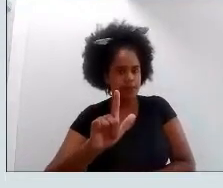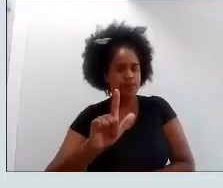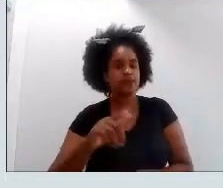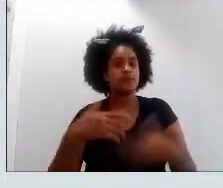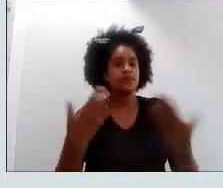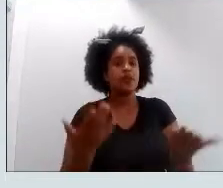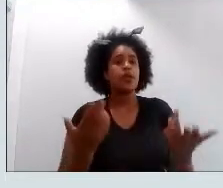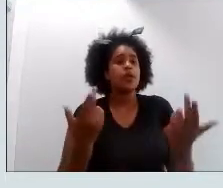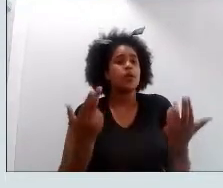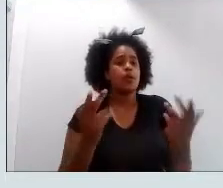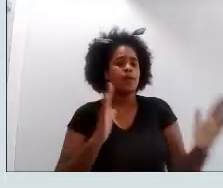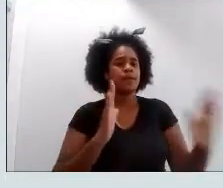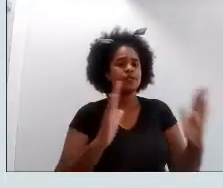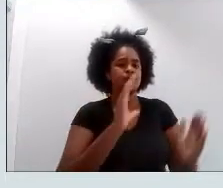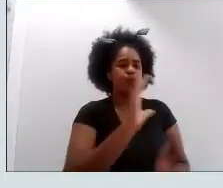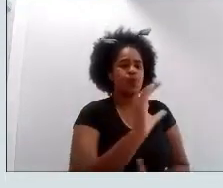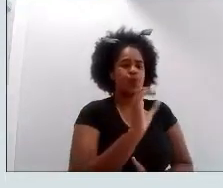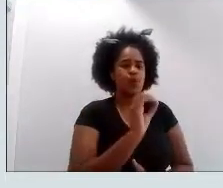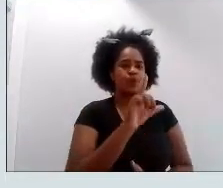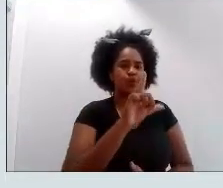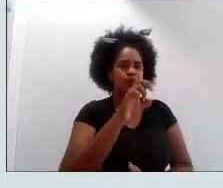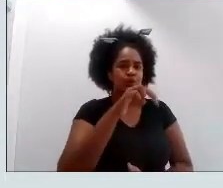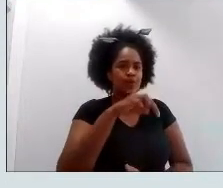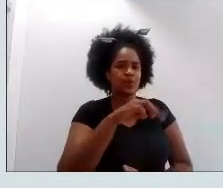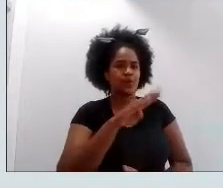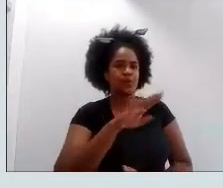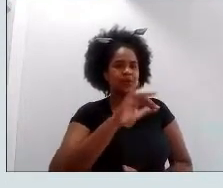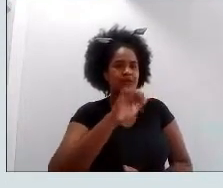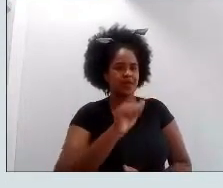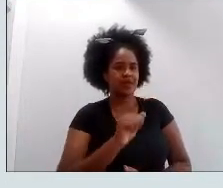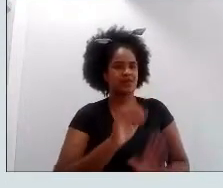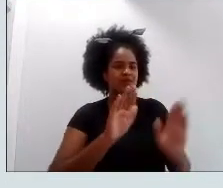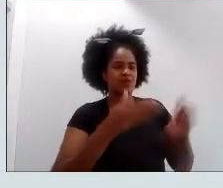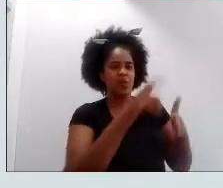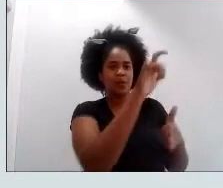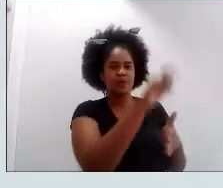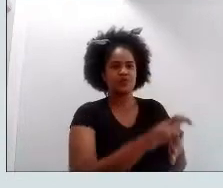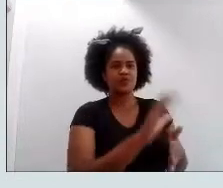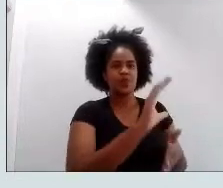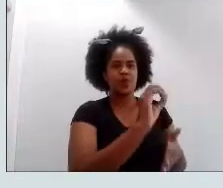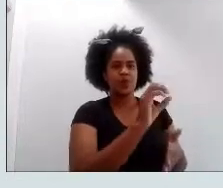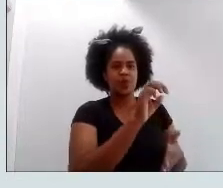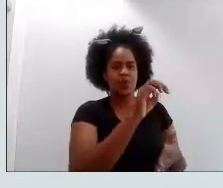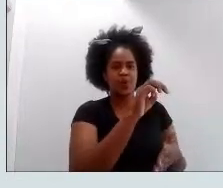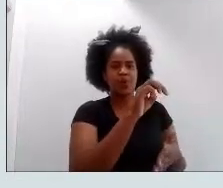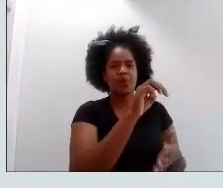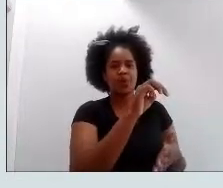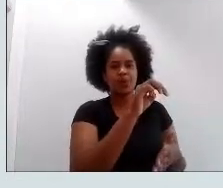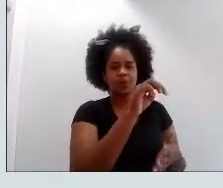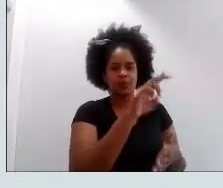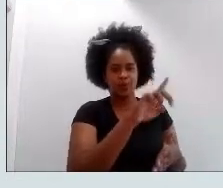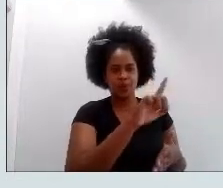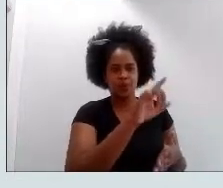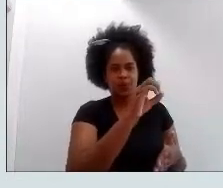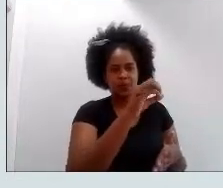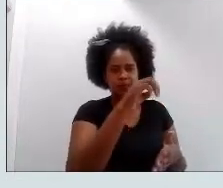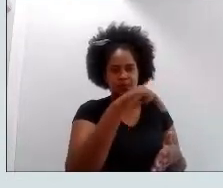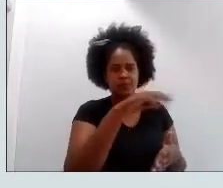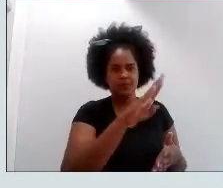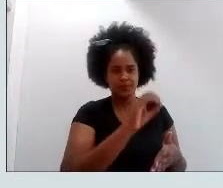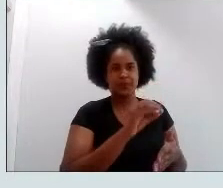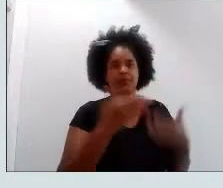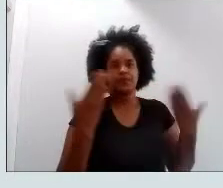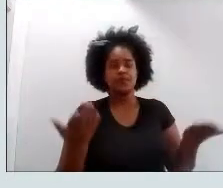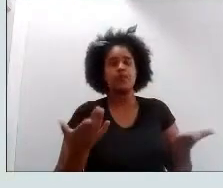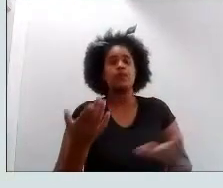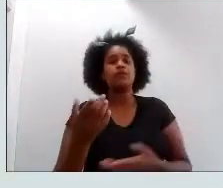Colombo, refere-se ao período que antecede a ocupação dos espanhóis na América, em substituição aos termos, como